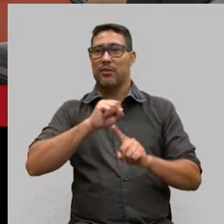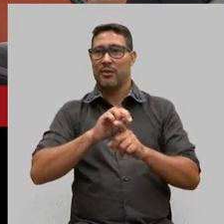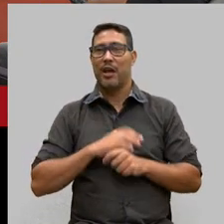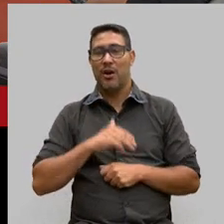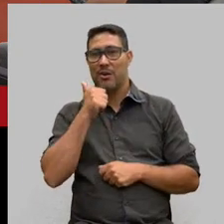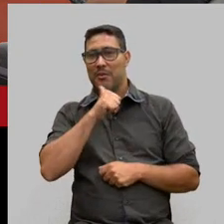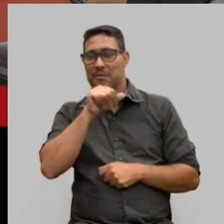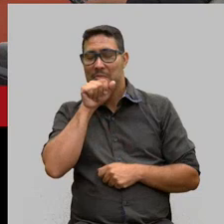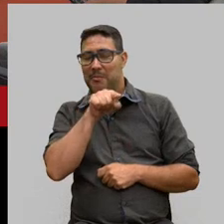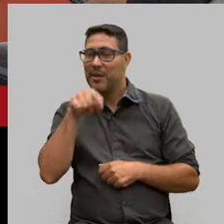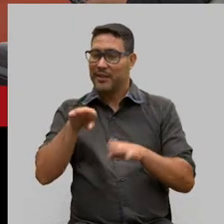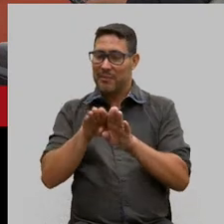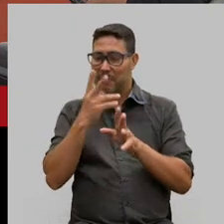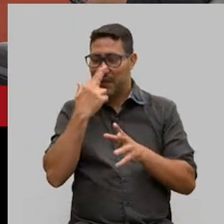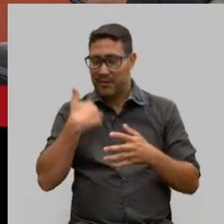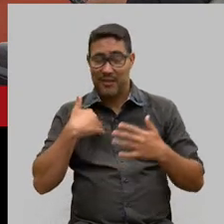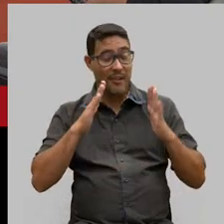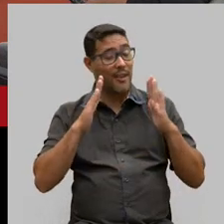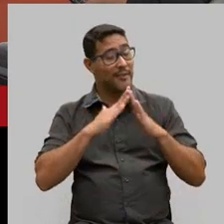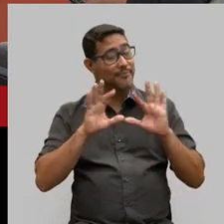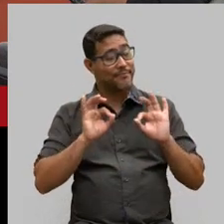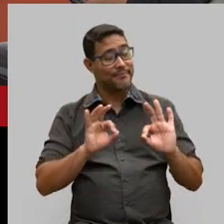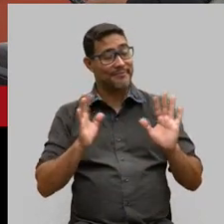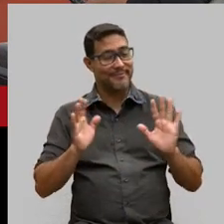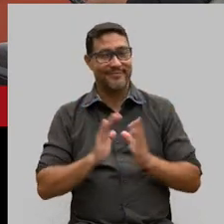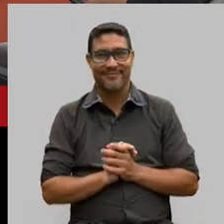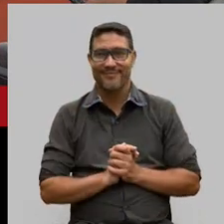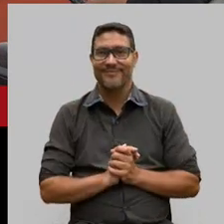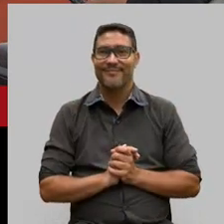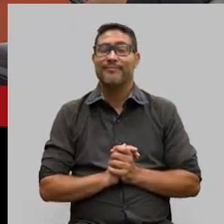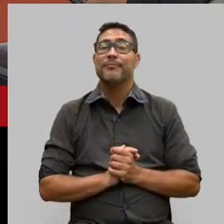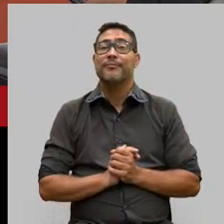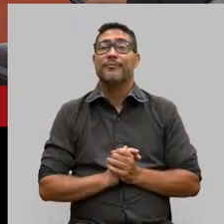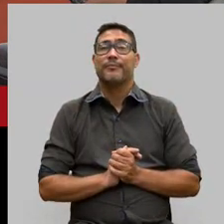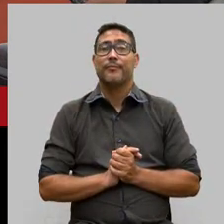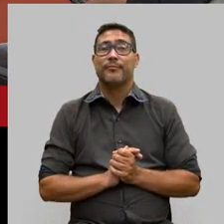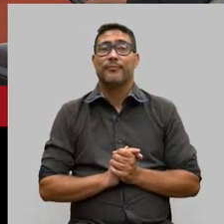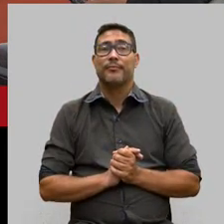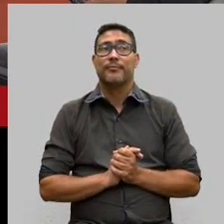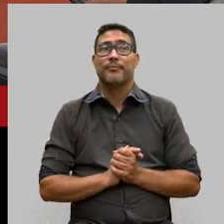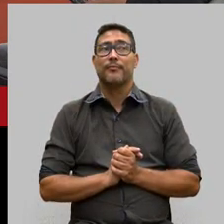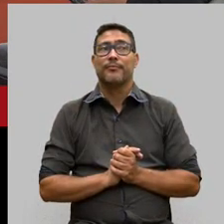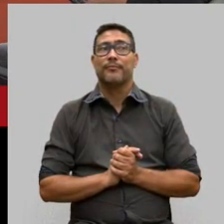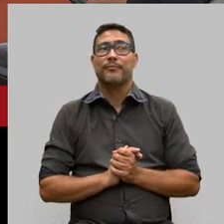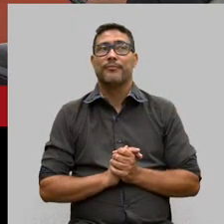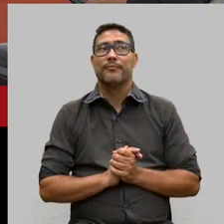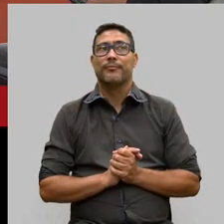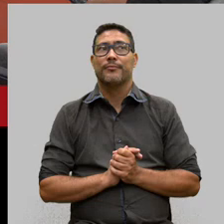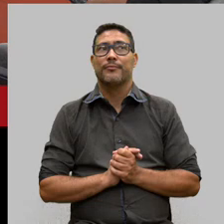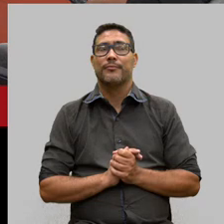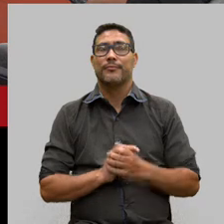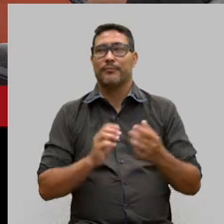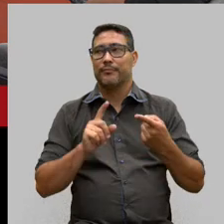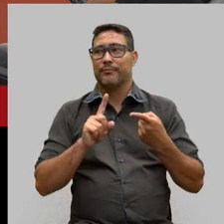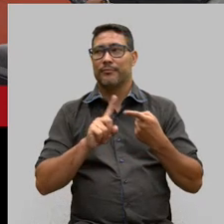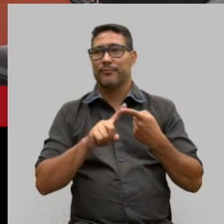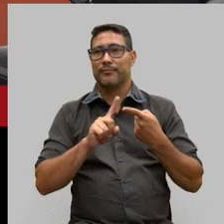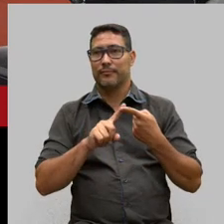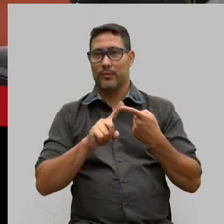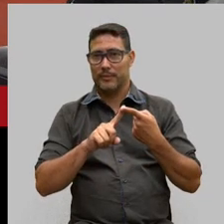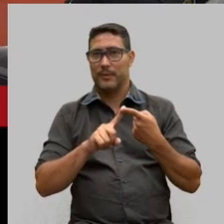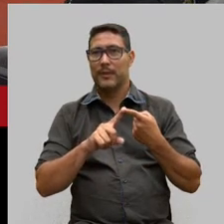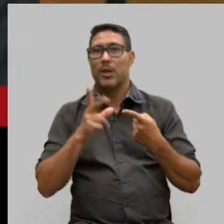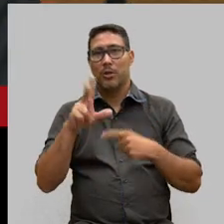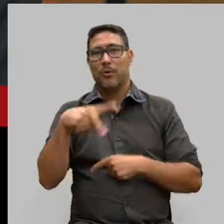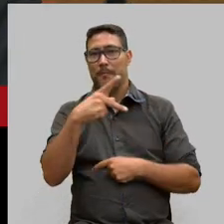em casa que hoje bom mas e primeiro assim eu acho que a gente precisa eh destacar né como presidente